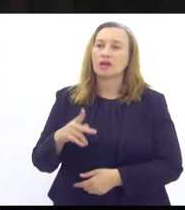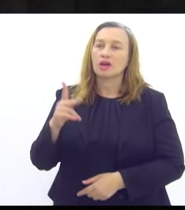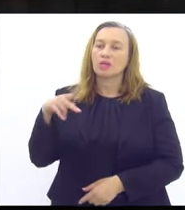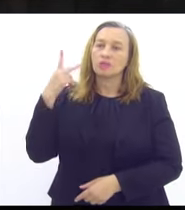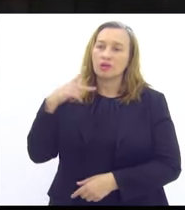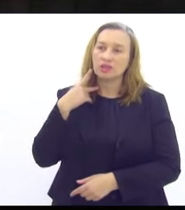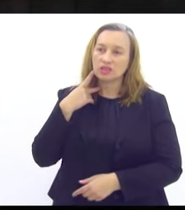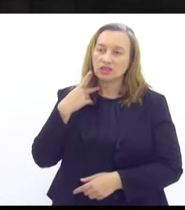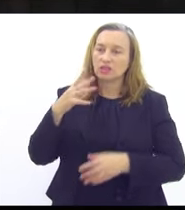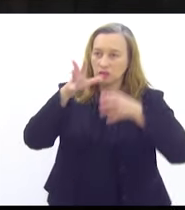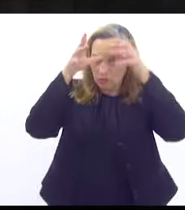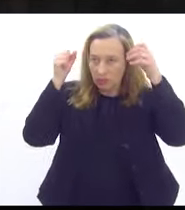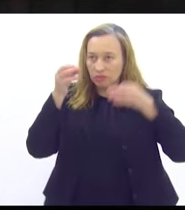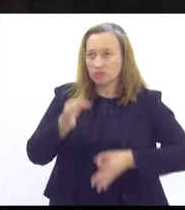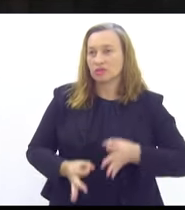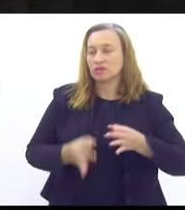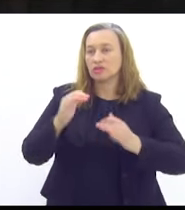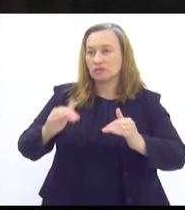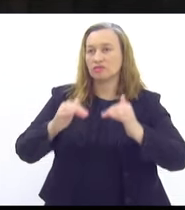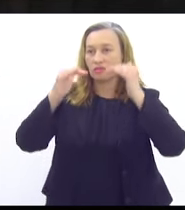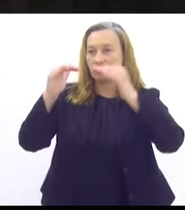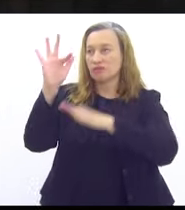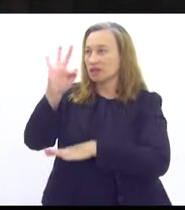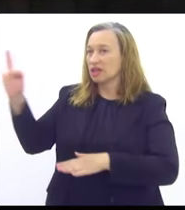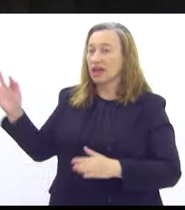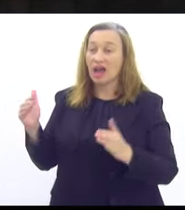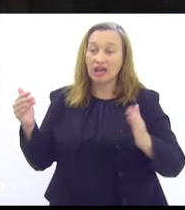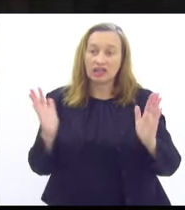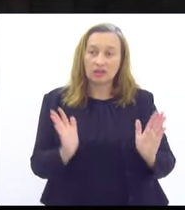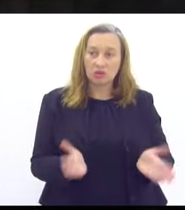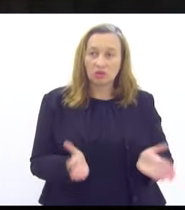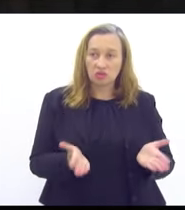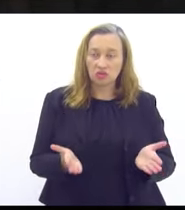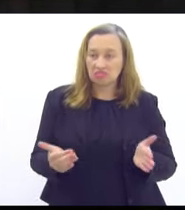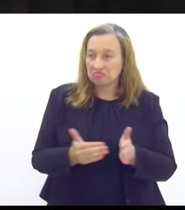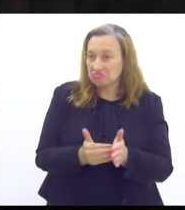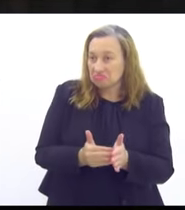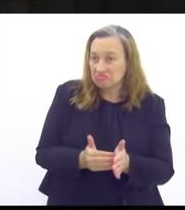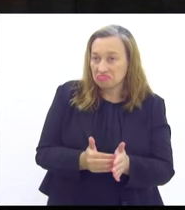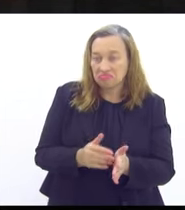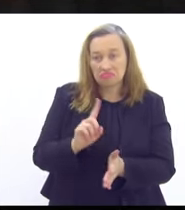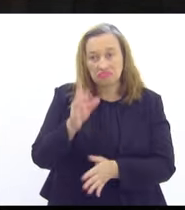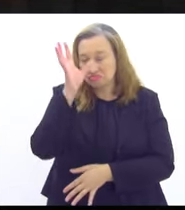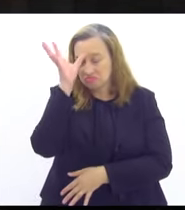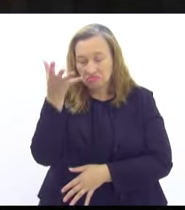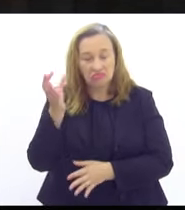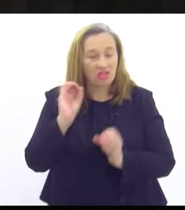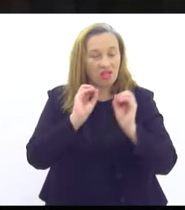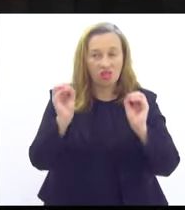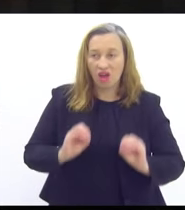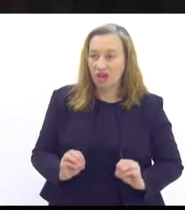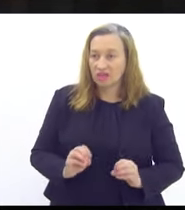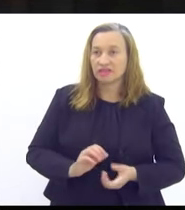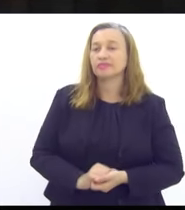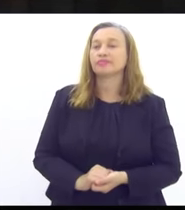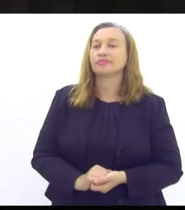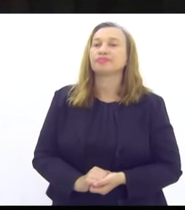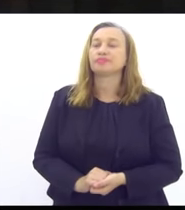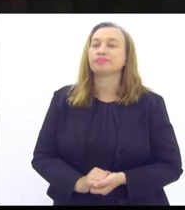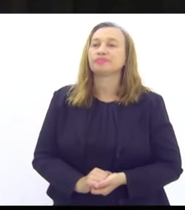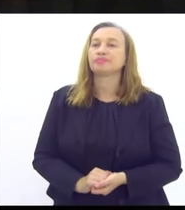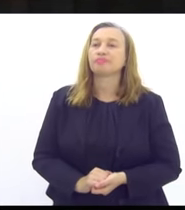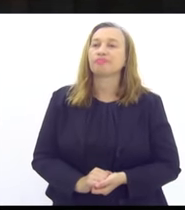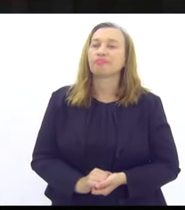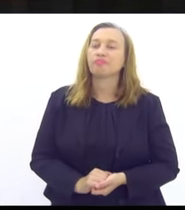Tribunal Federal, que até hoje não decidiu. Mas está com uma liminar do órgão especial do TJ,